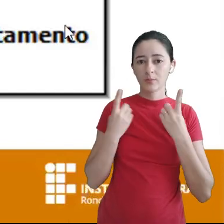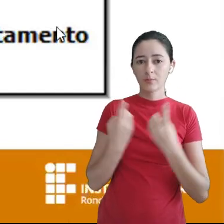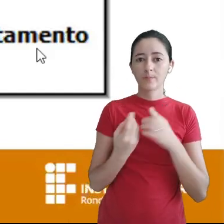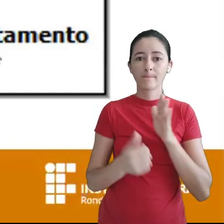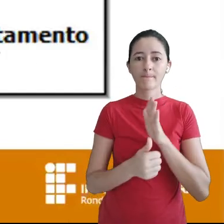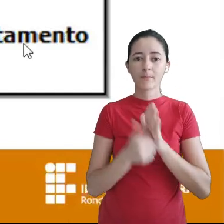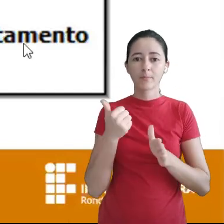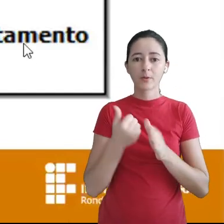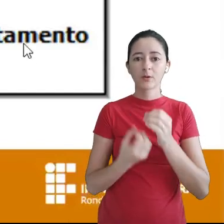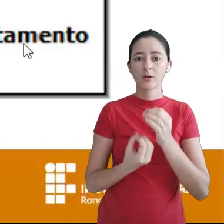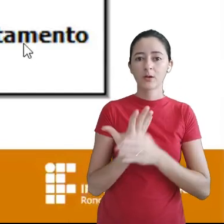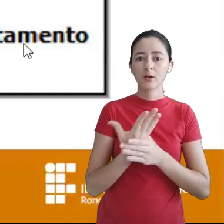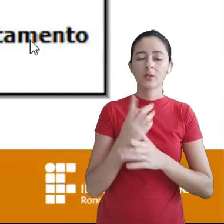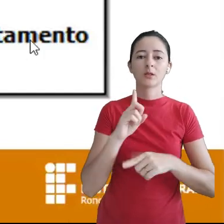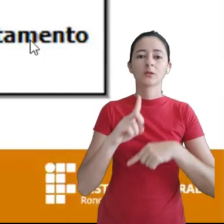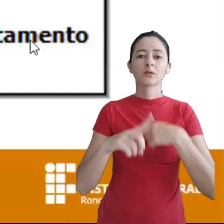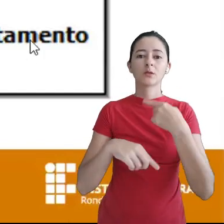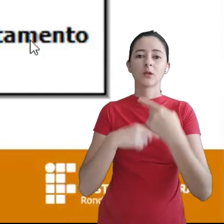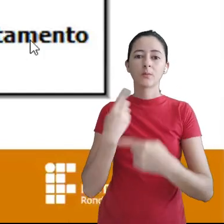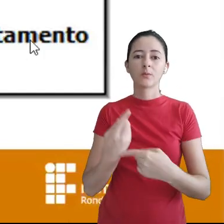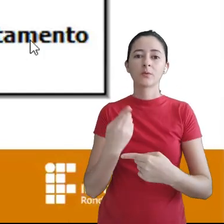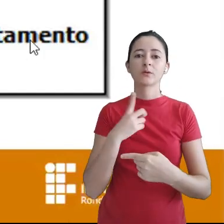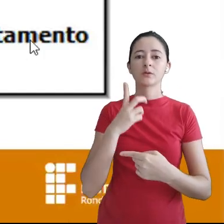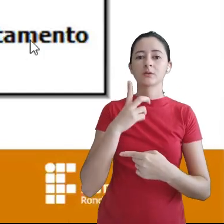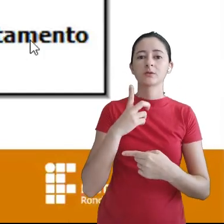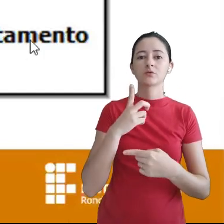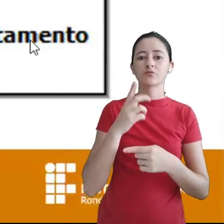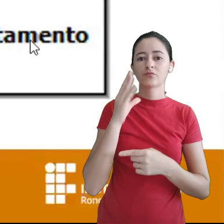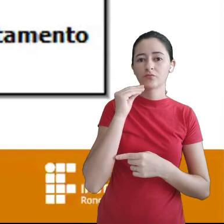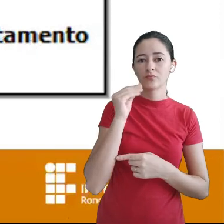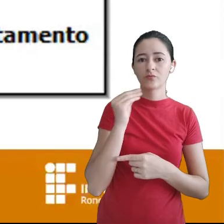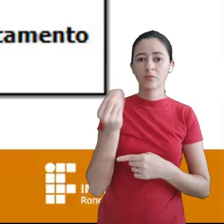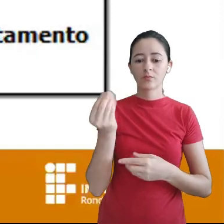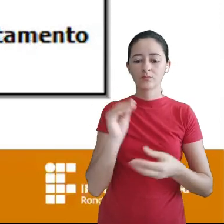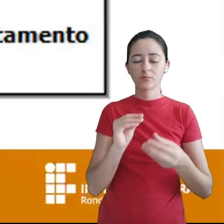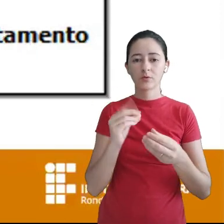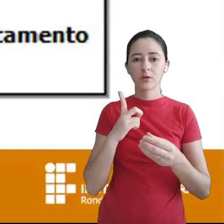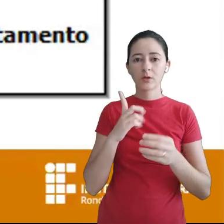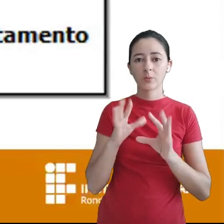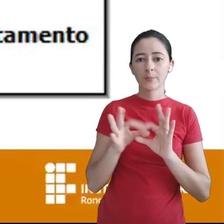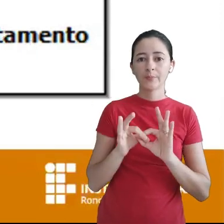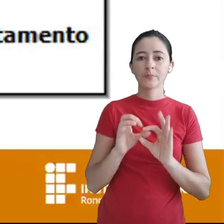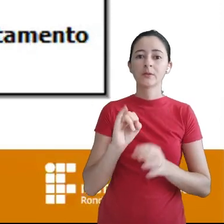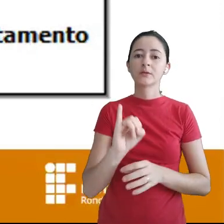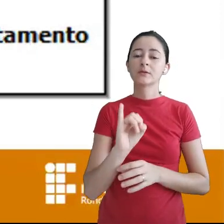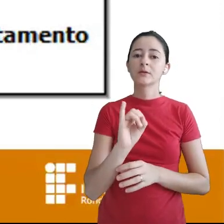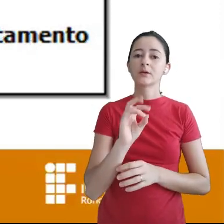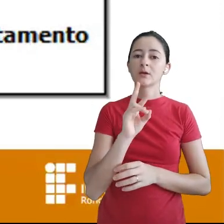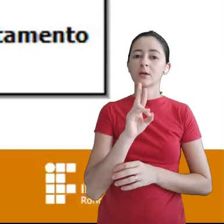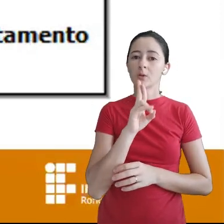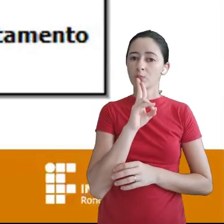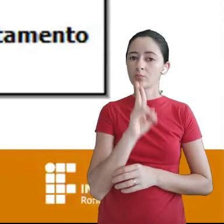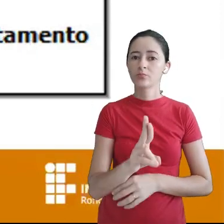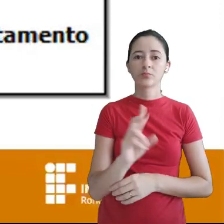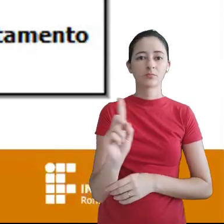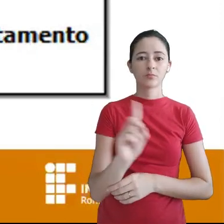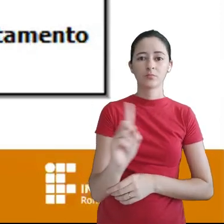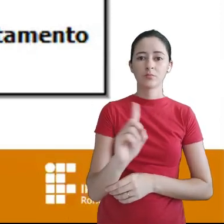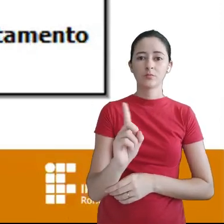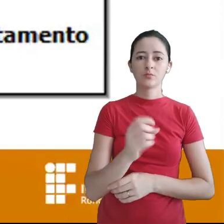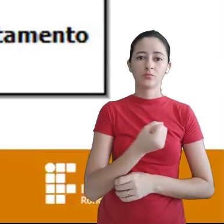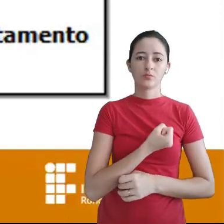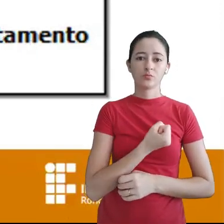não. Eu acho que o primeiro departamento é criado para depois os funcionários serem inseridos nele. Então, é não. Se a resposta for não,